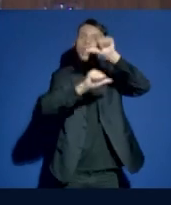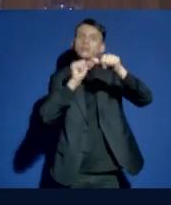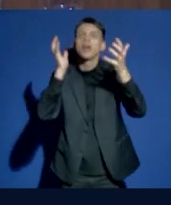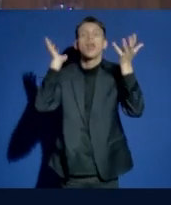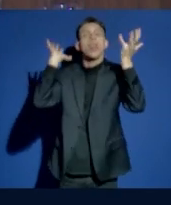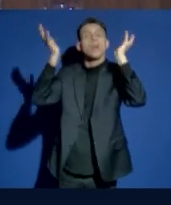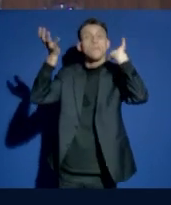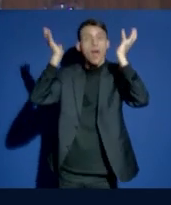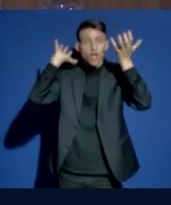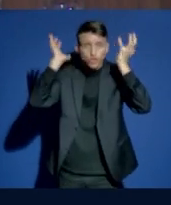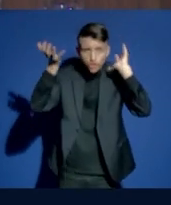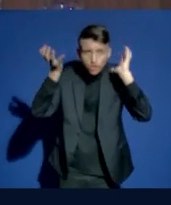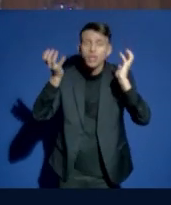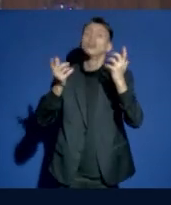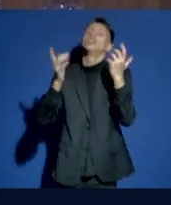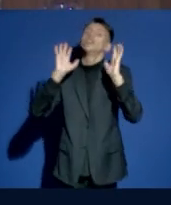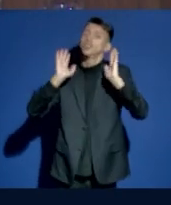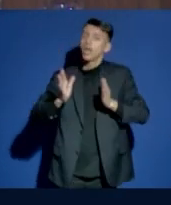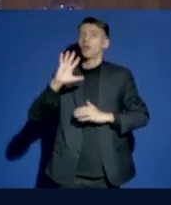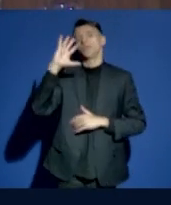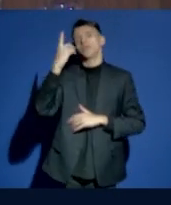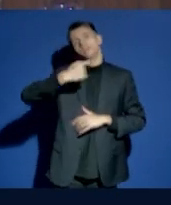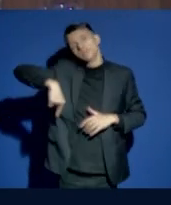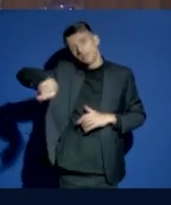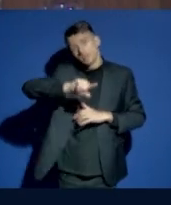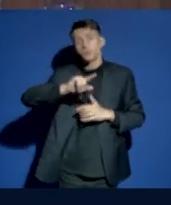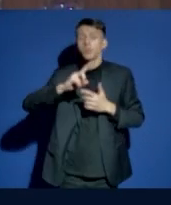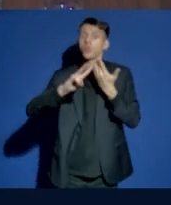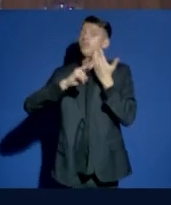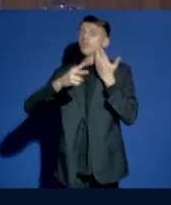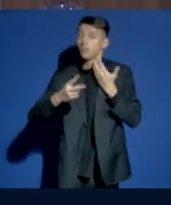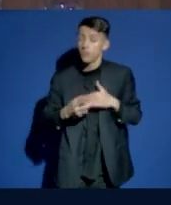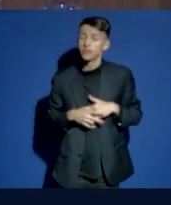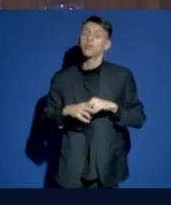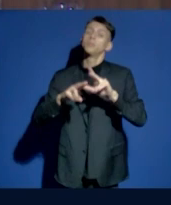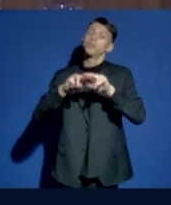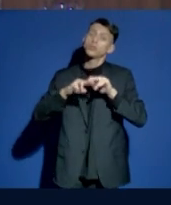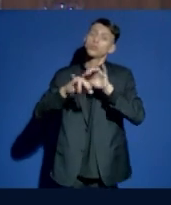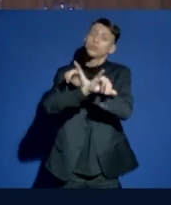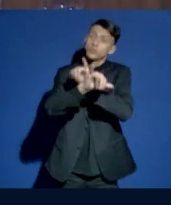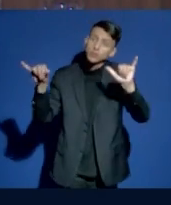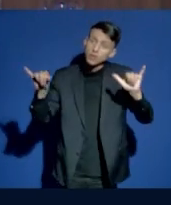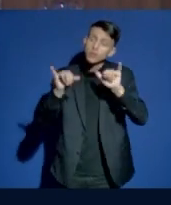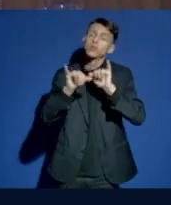os efeitos que já estão ocorrendo. Então, assim, primeiro, aqui, nós colocamos